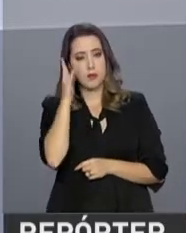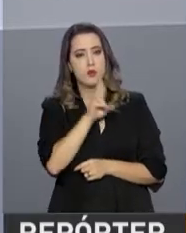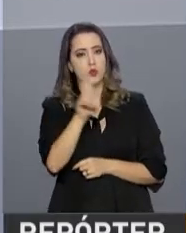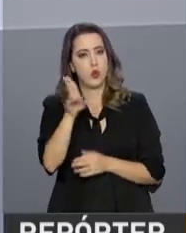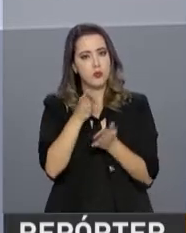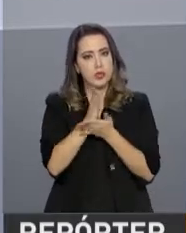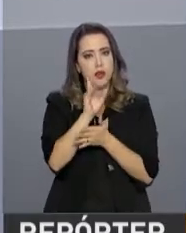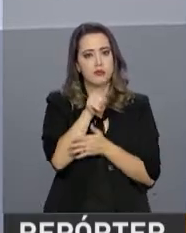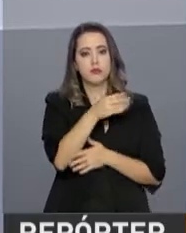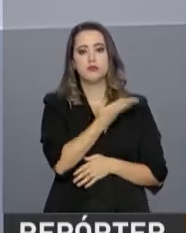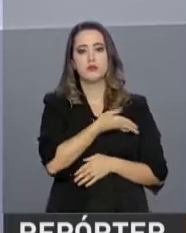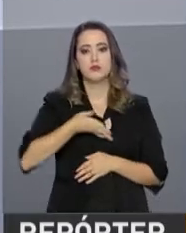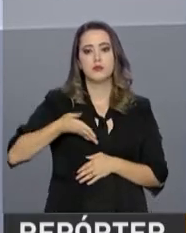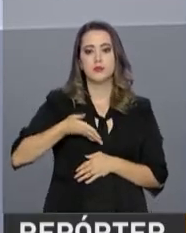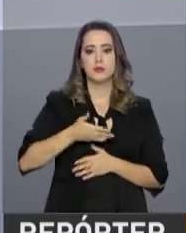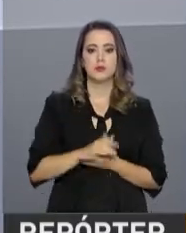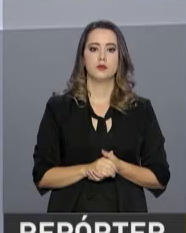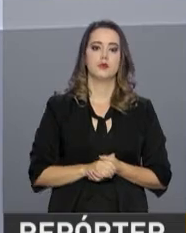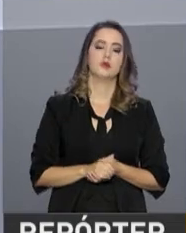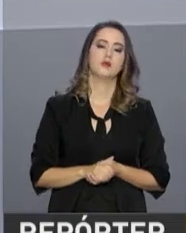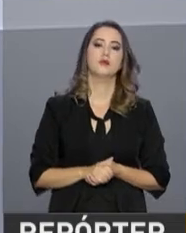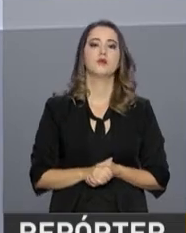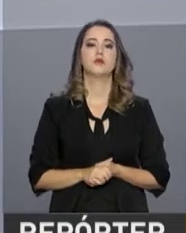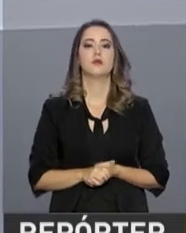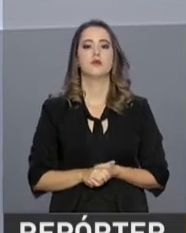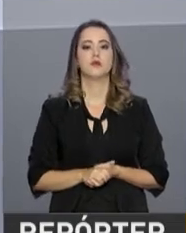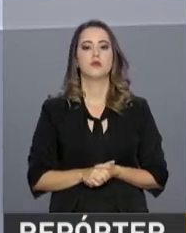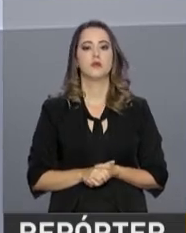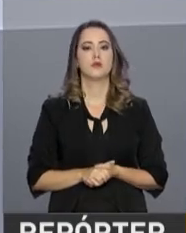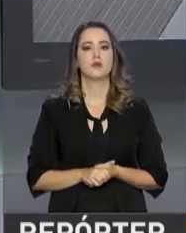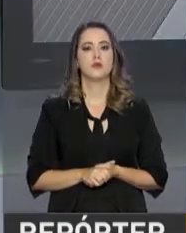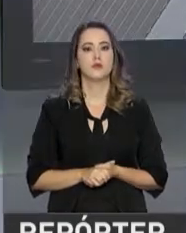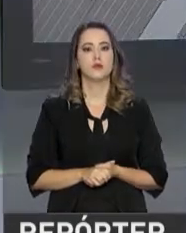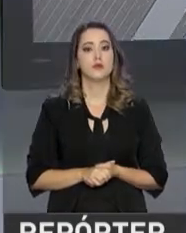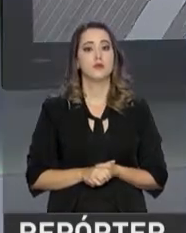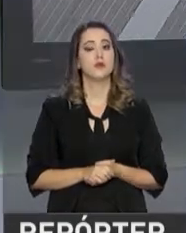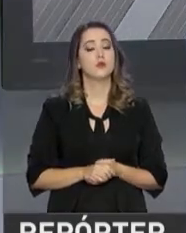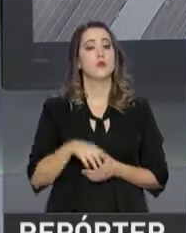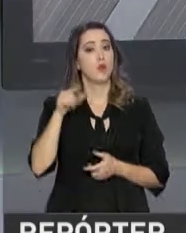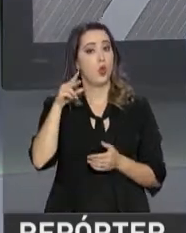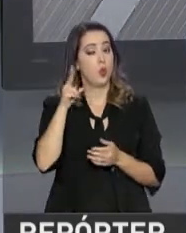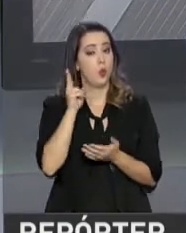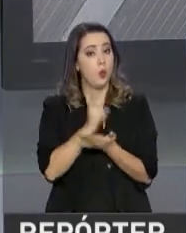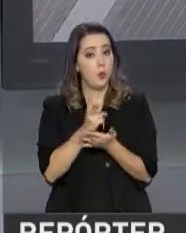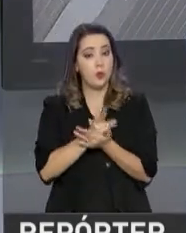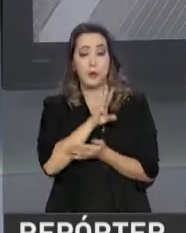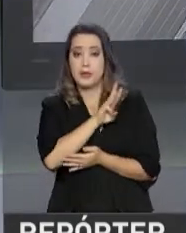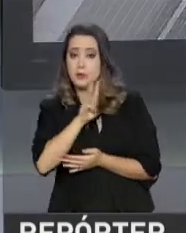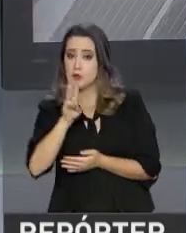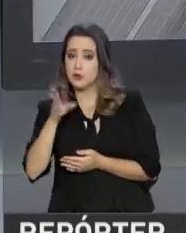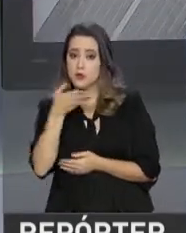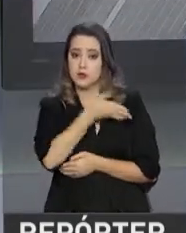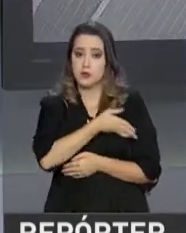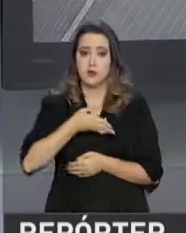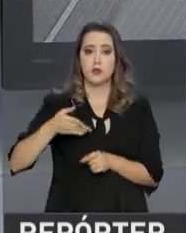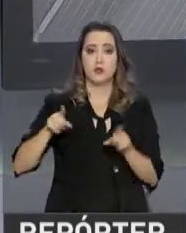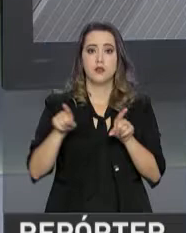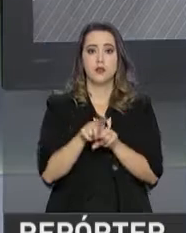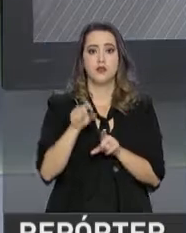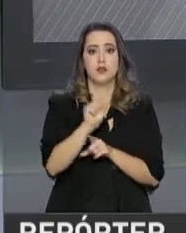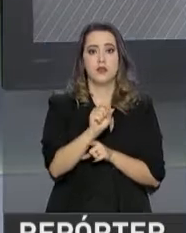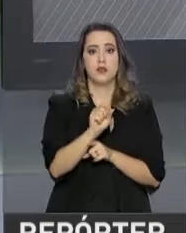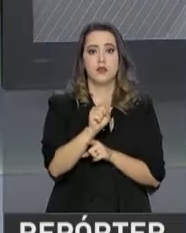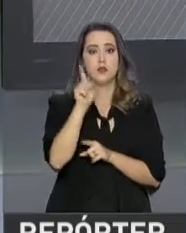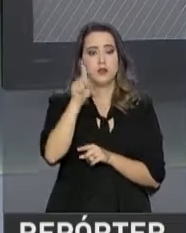acessar a página do participante desse site que aparece aí na sua tela e nesse mesmo endereço na internet coloca o endereço de novo por